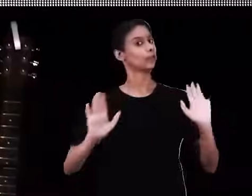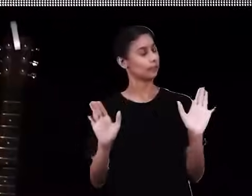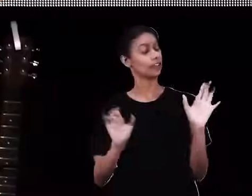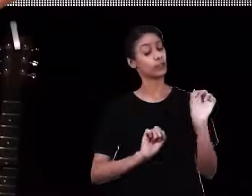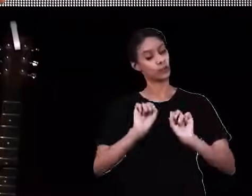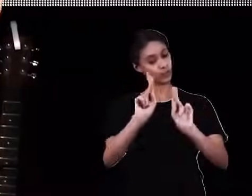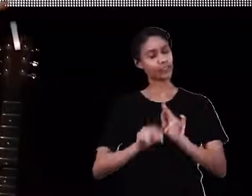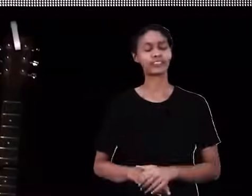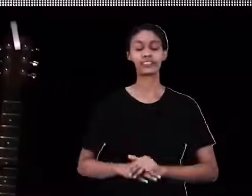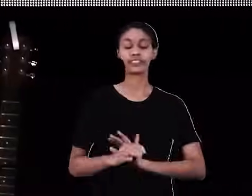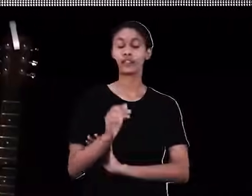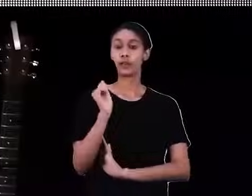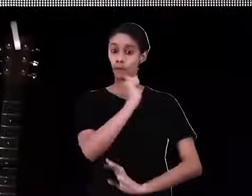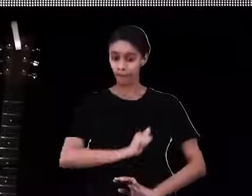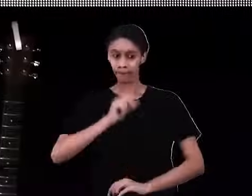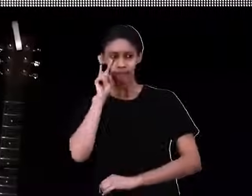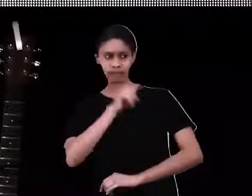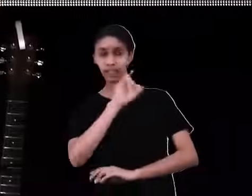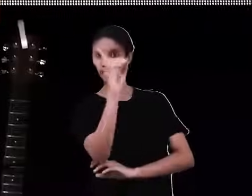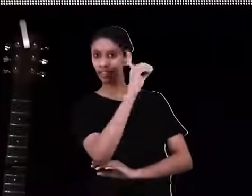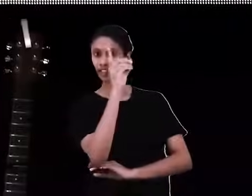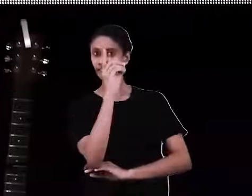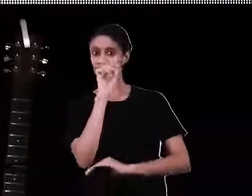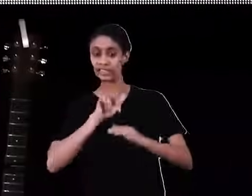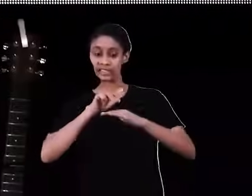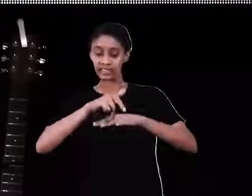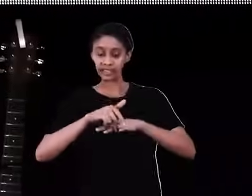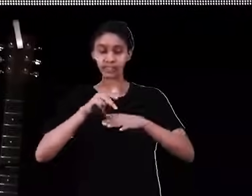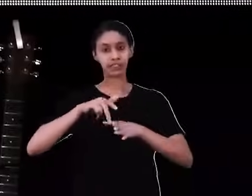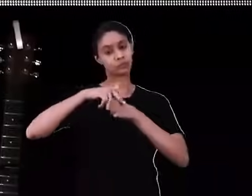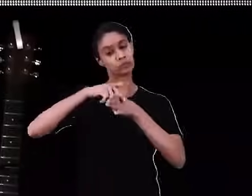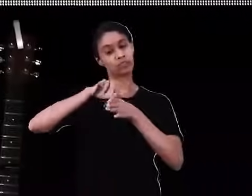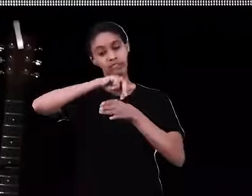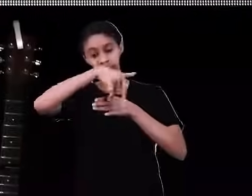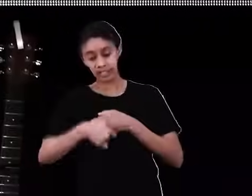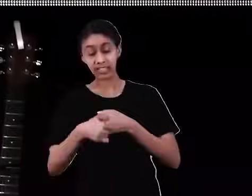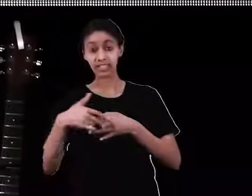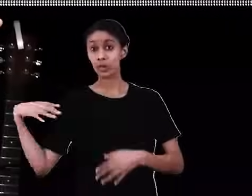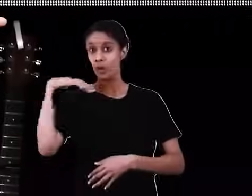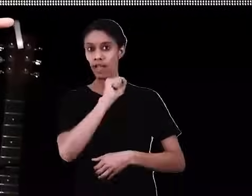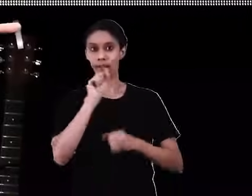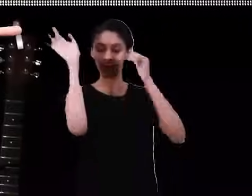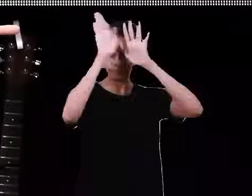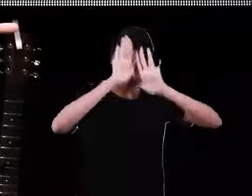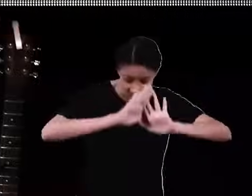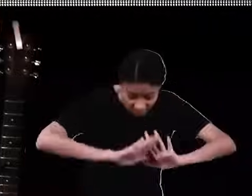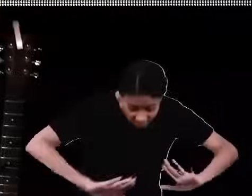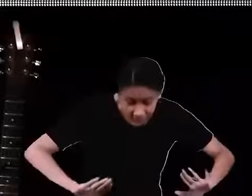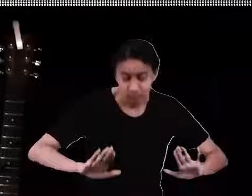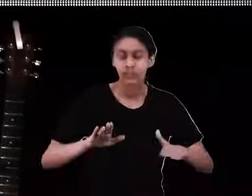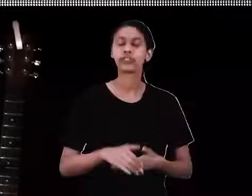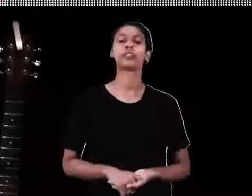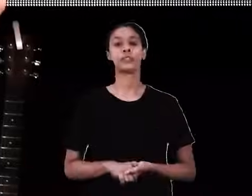preparada. Quando Abigail viu Davi, desceu depressa do jumento e prostrou-se perante Davi, rosto em terra.